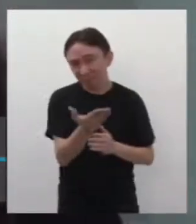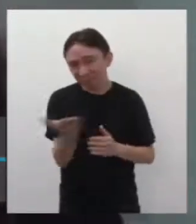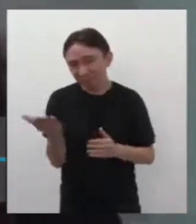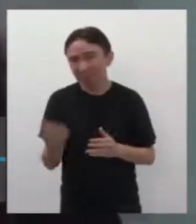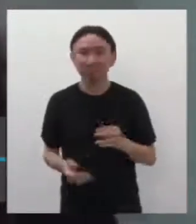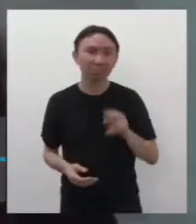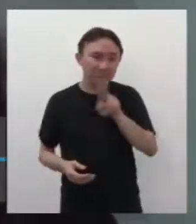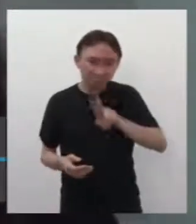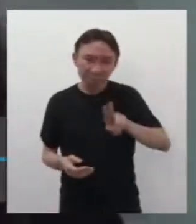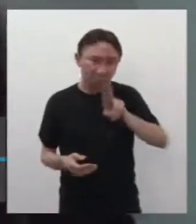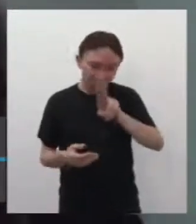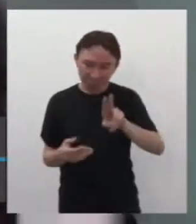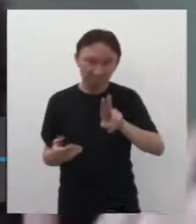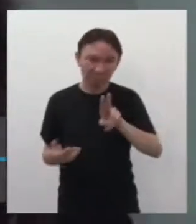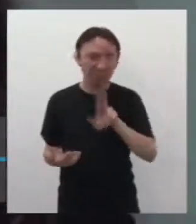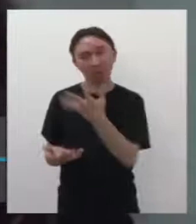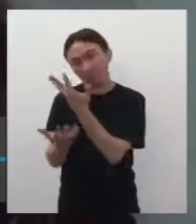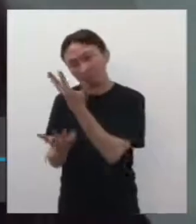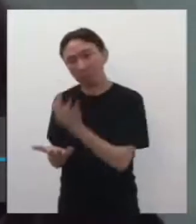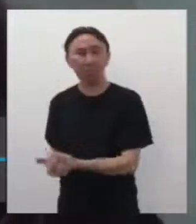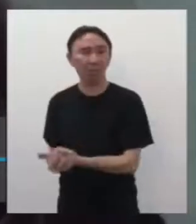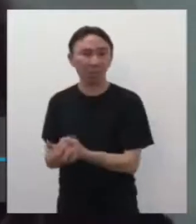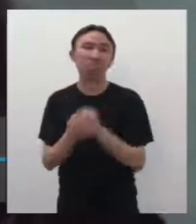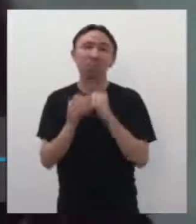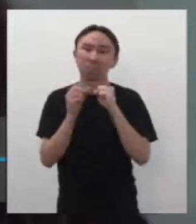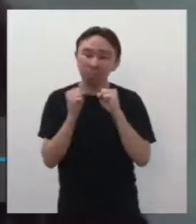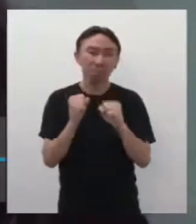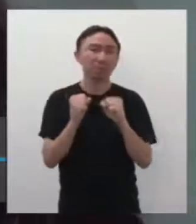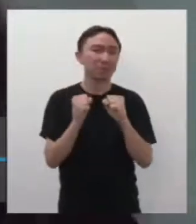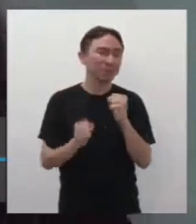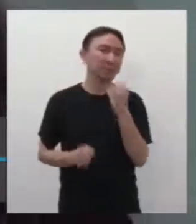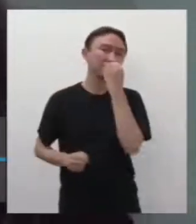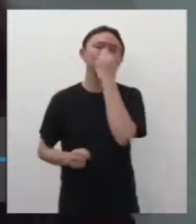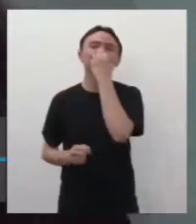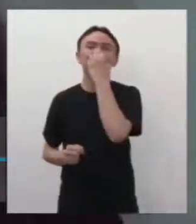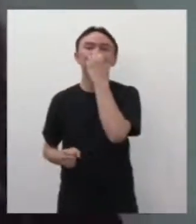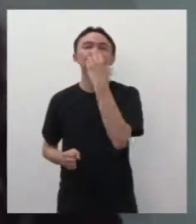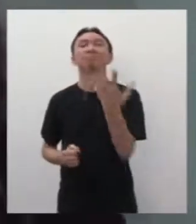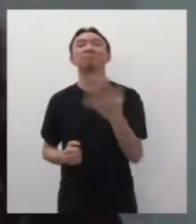de baixar offline, tá? Encerrei minha fala, Eliane, contigo.